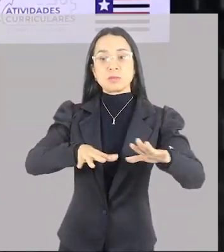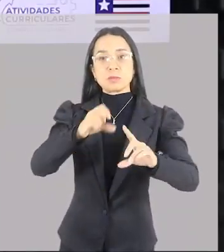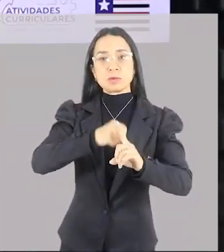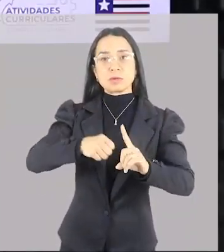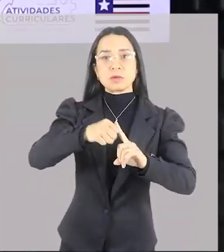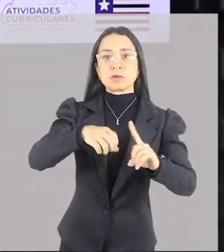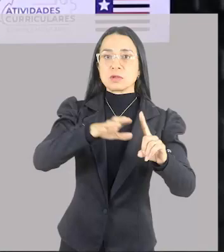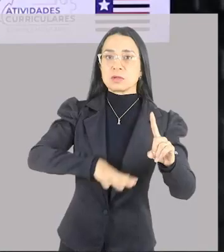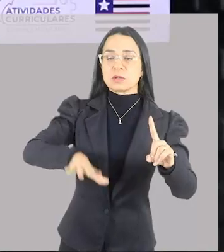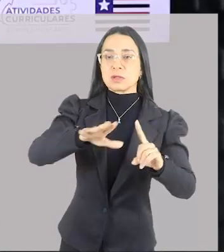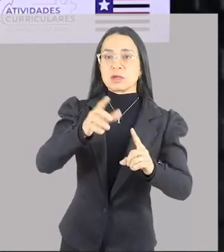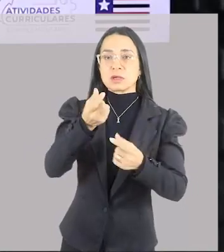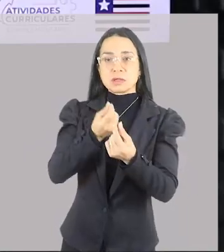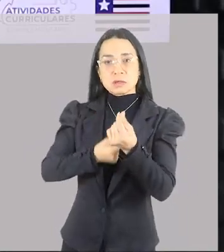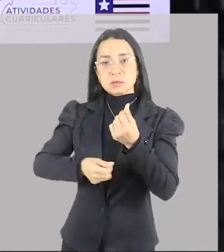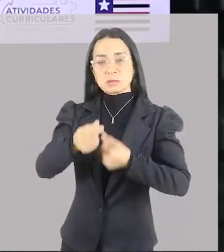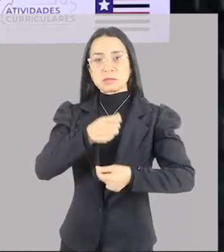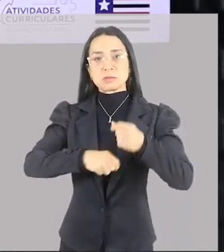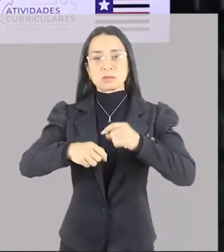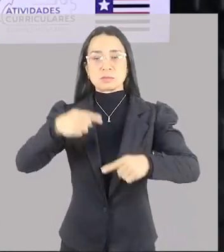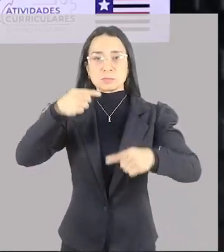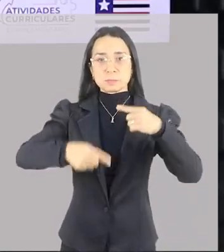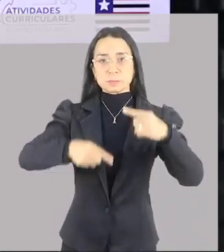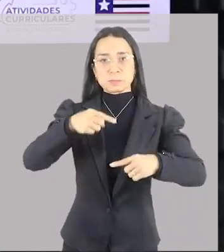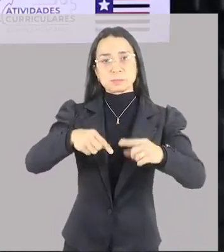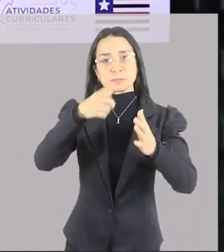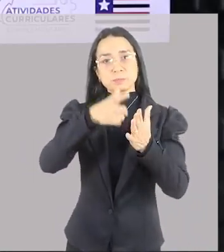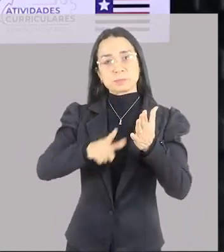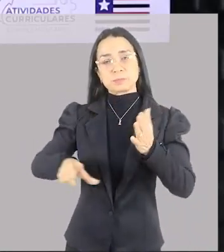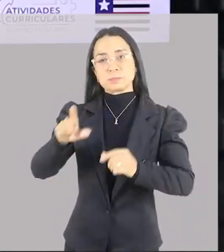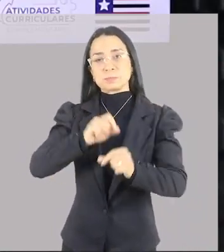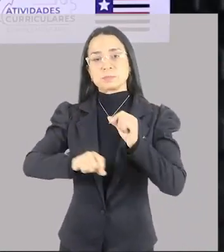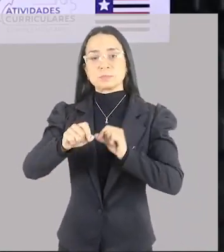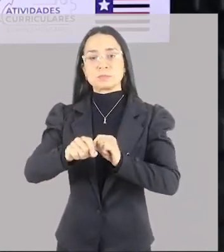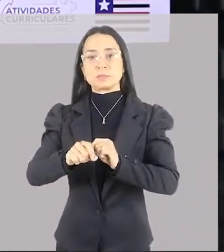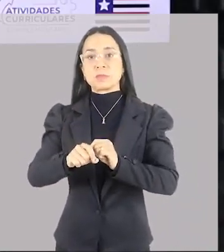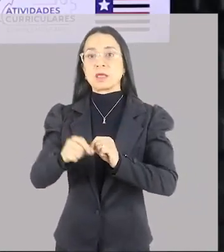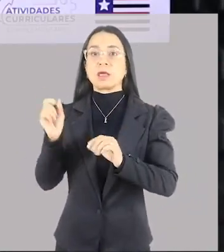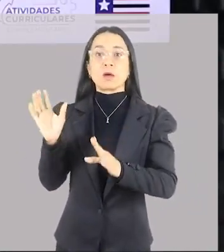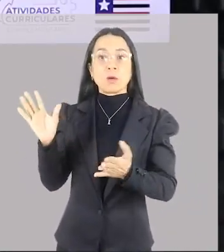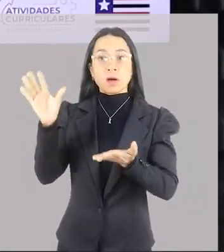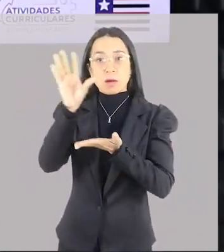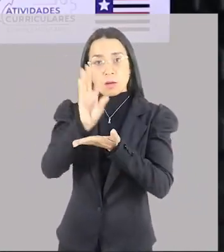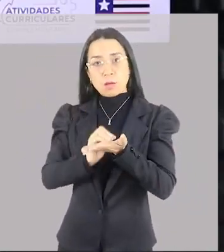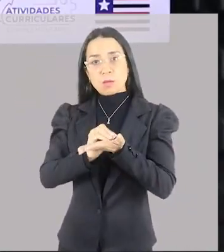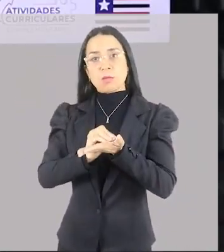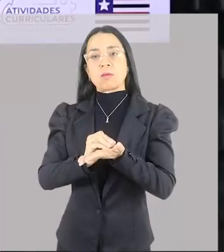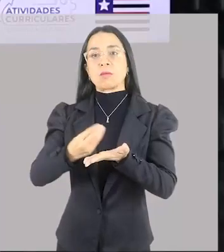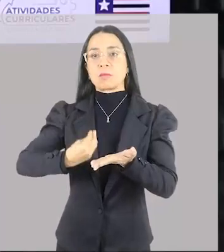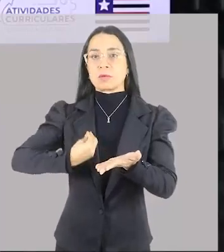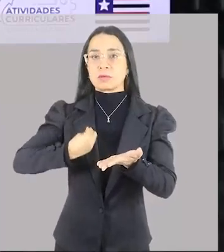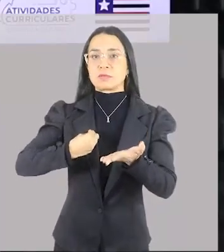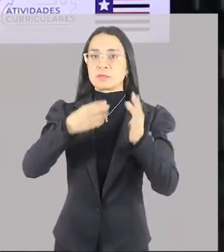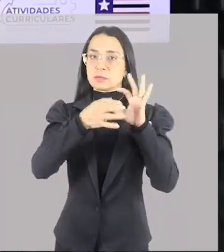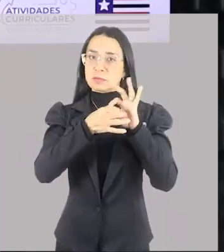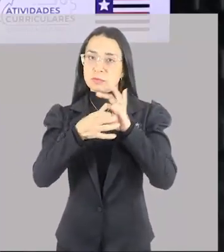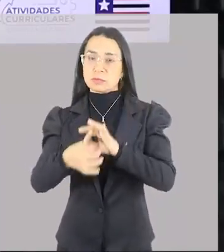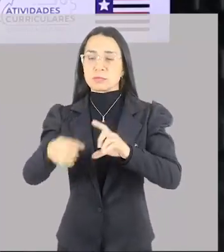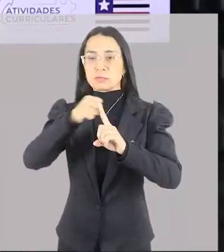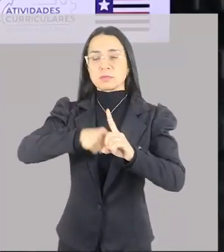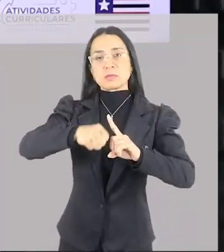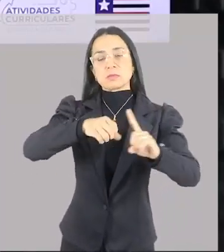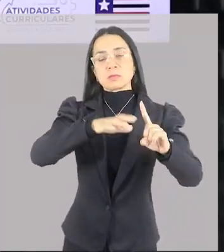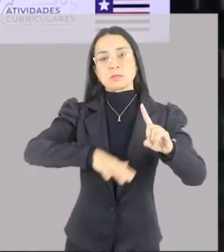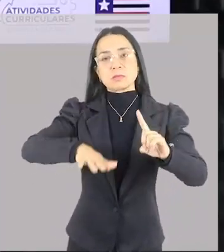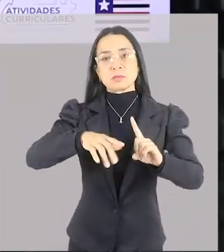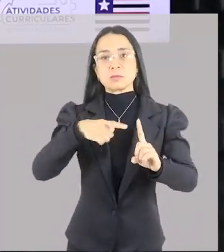manifestações econômicas, políticas. A literatura é um reflexo da realidade, do contexto social que